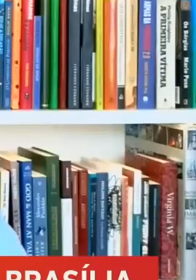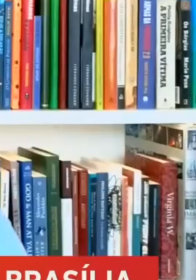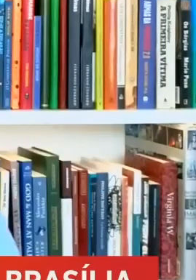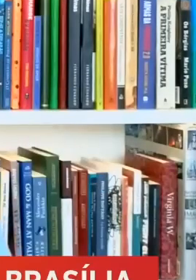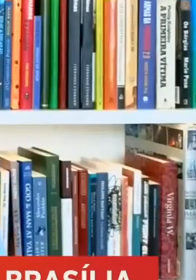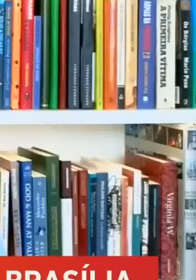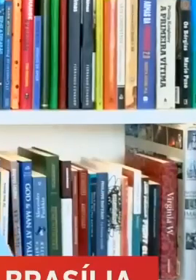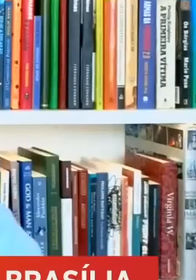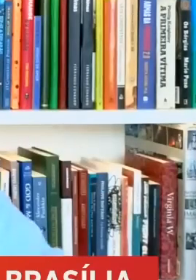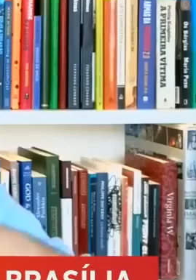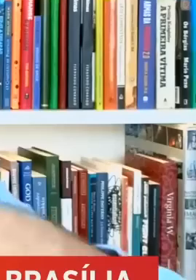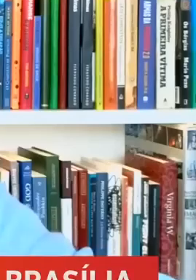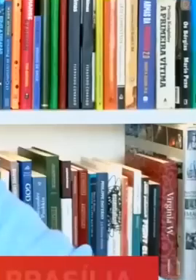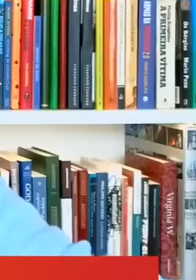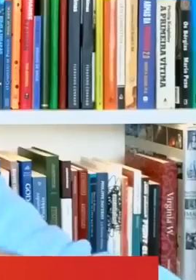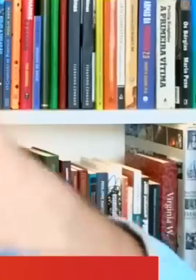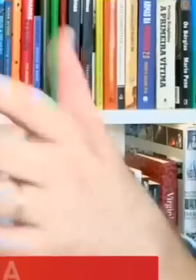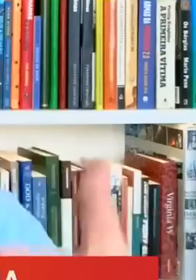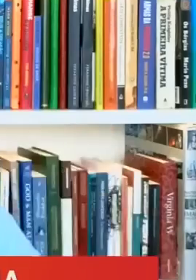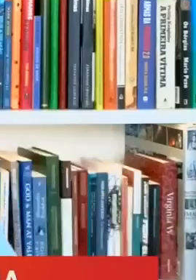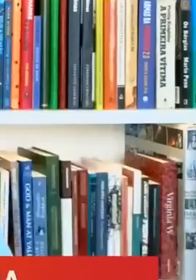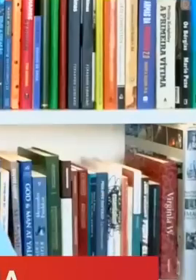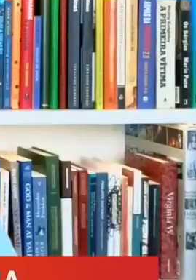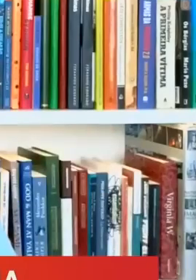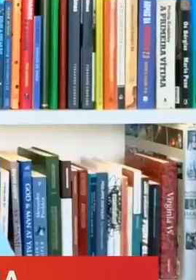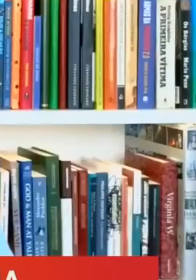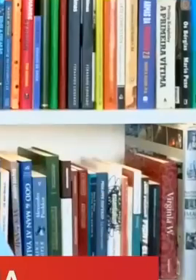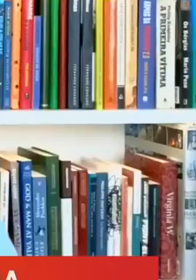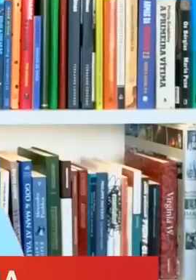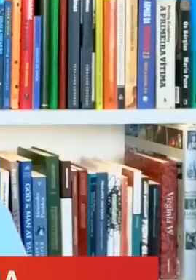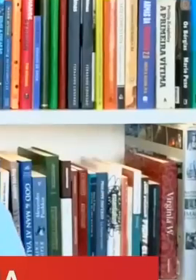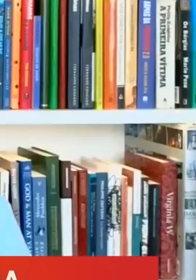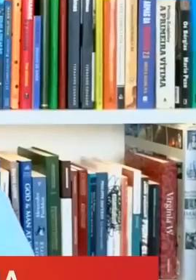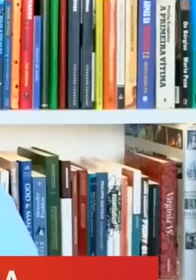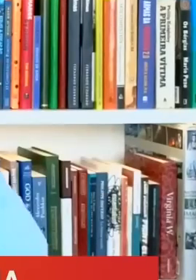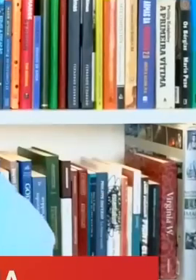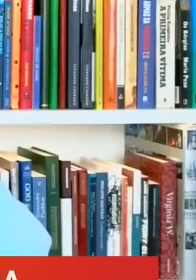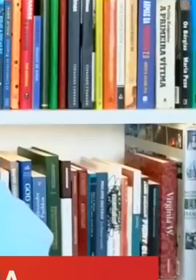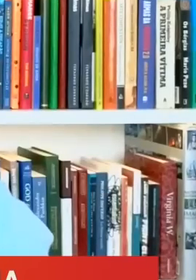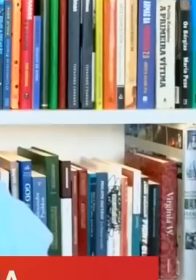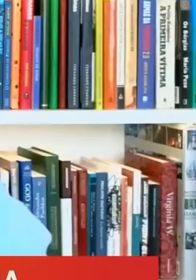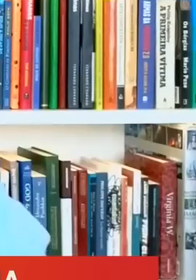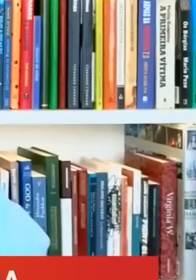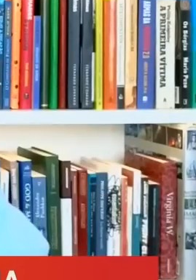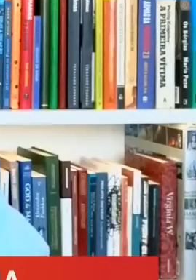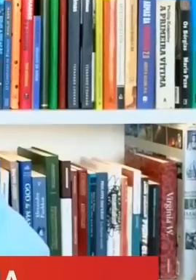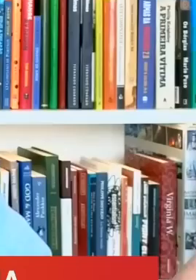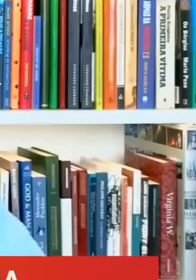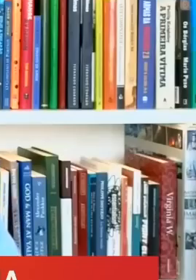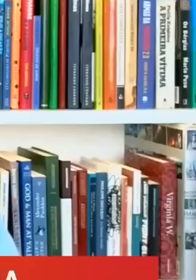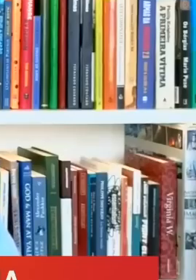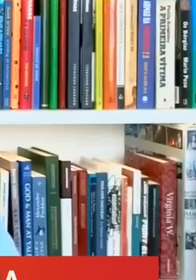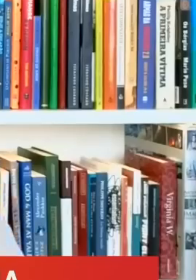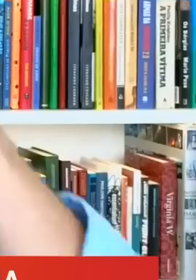do Lula quando tava comentando aqui que ia ser criado o ministério de defesa da constituição deu dois dias foi criado a procuradoria de defesa